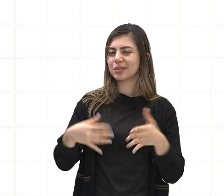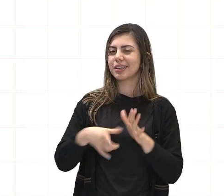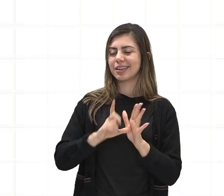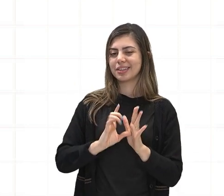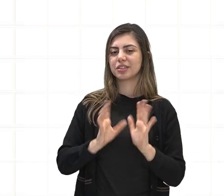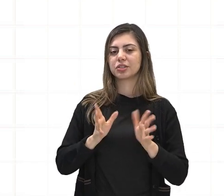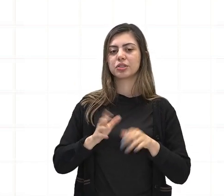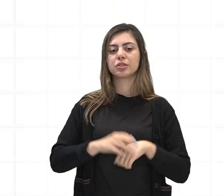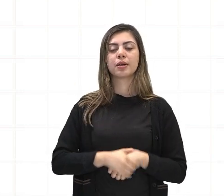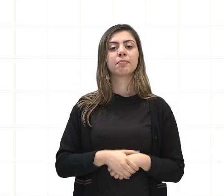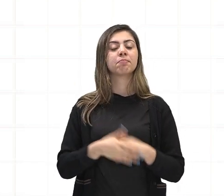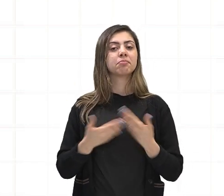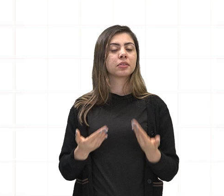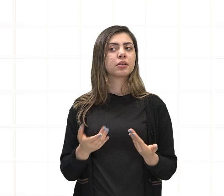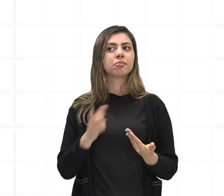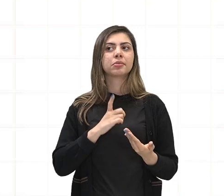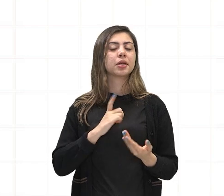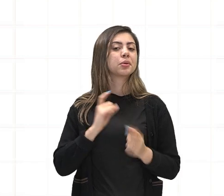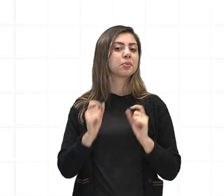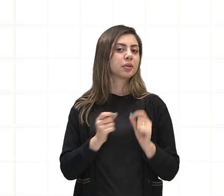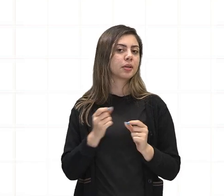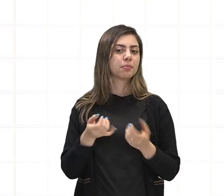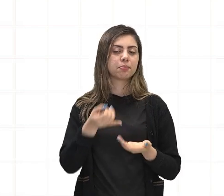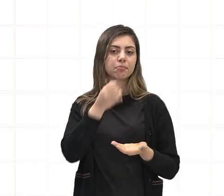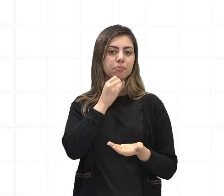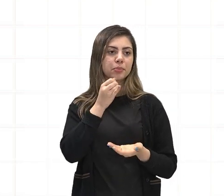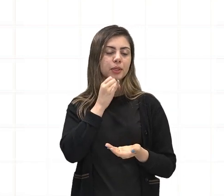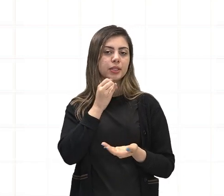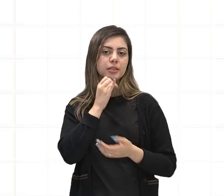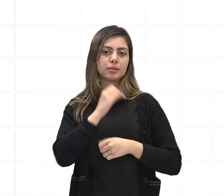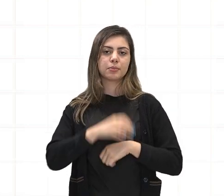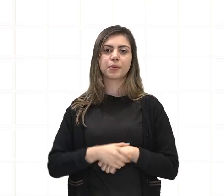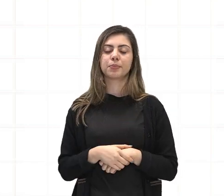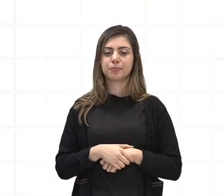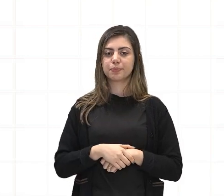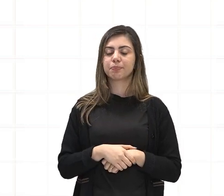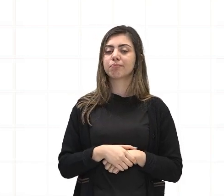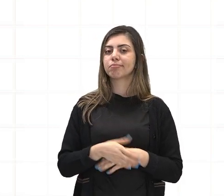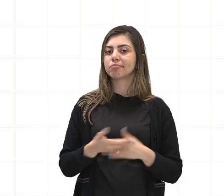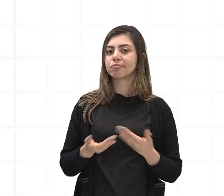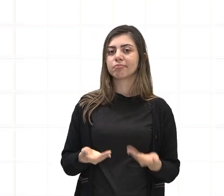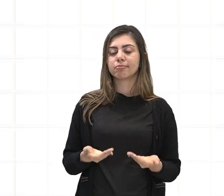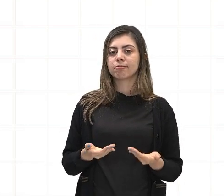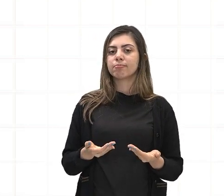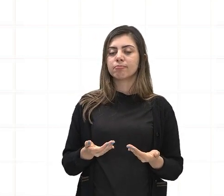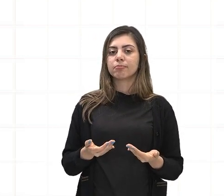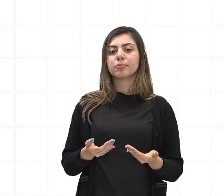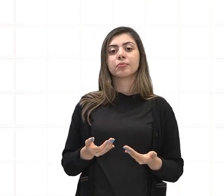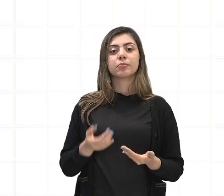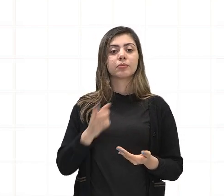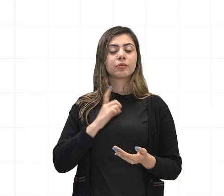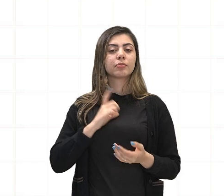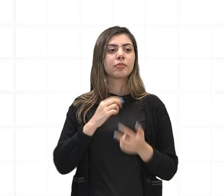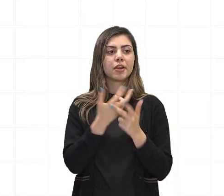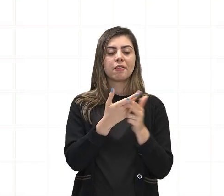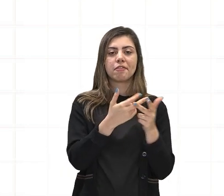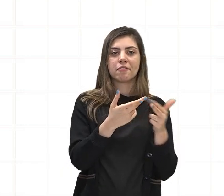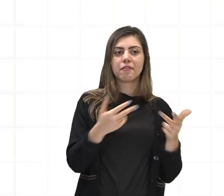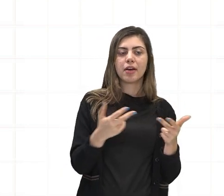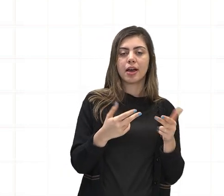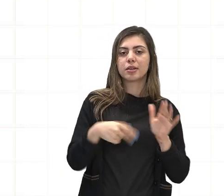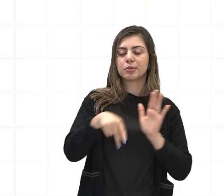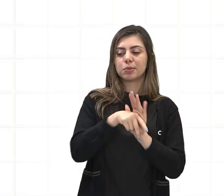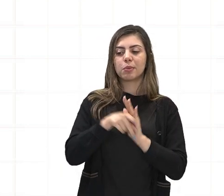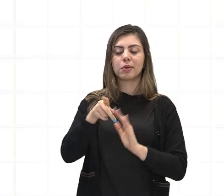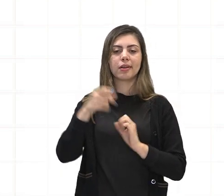anteriormente, né? Nós apontamos a questão da presença de insumos necessários para a indústria, como,